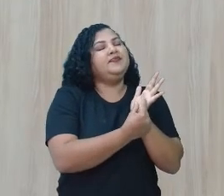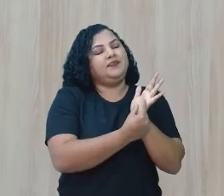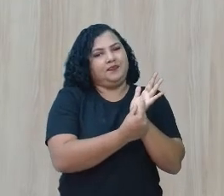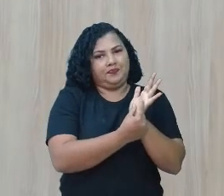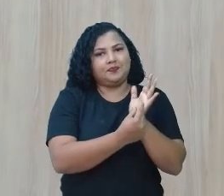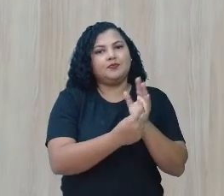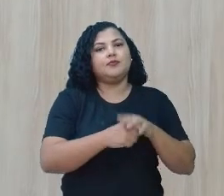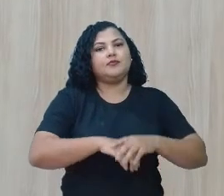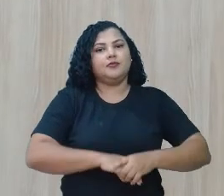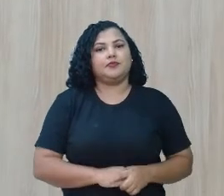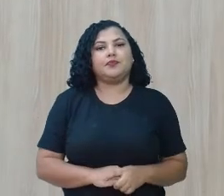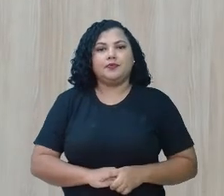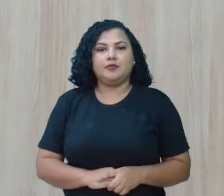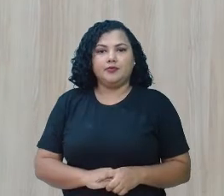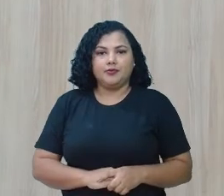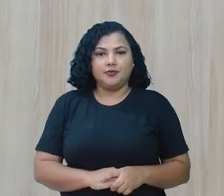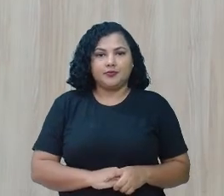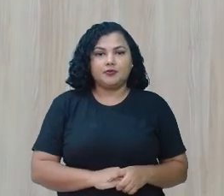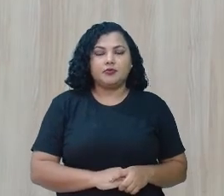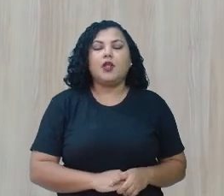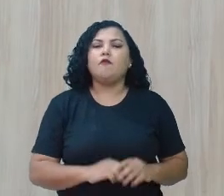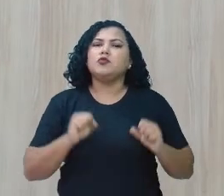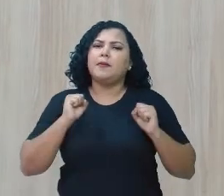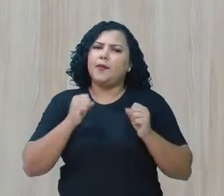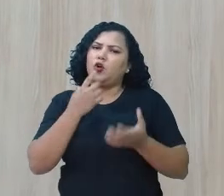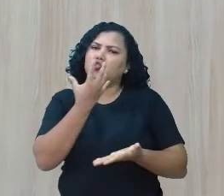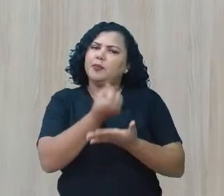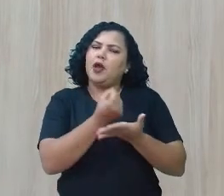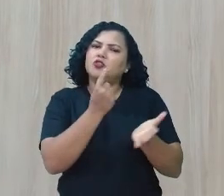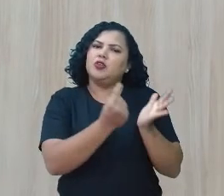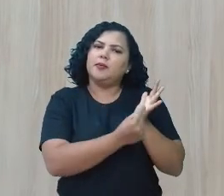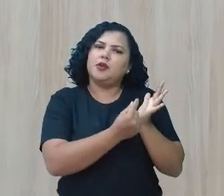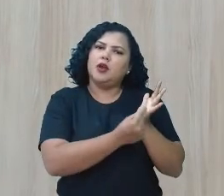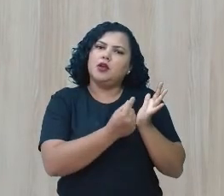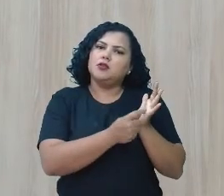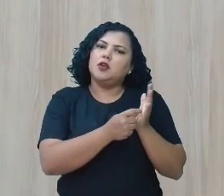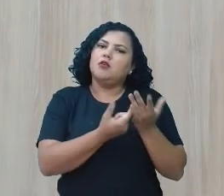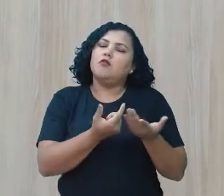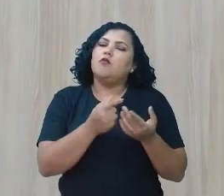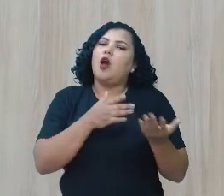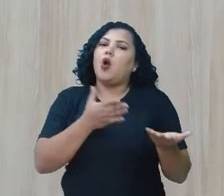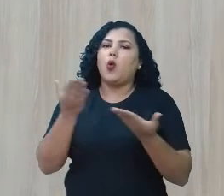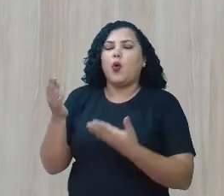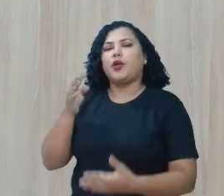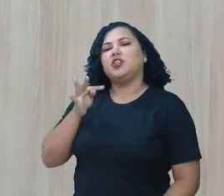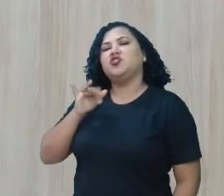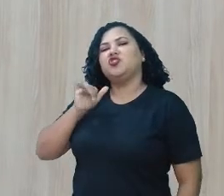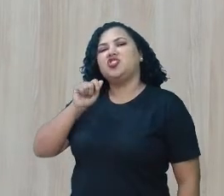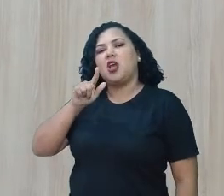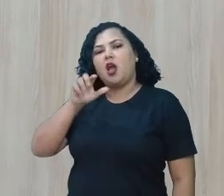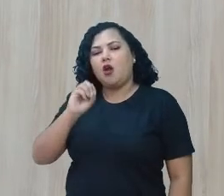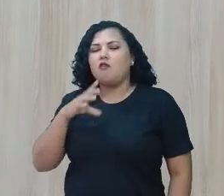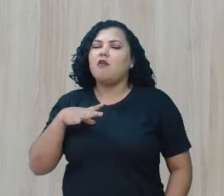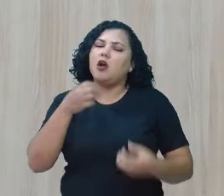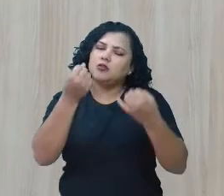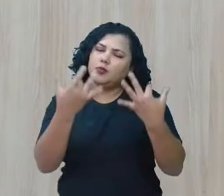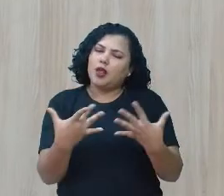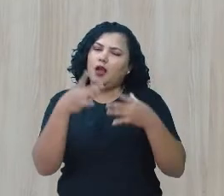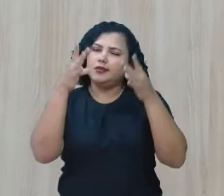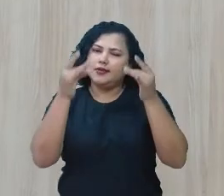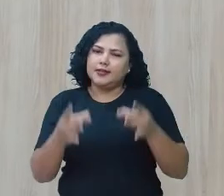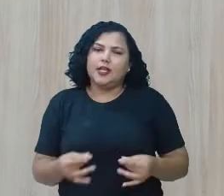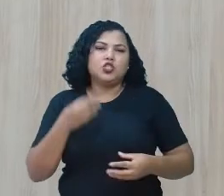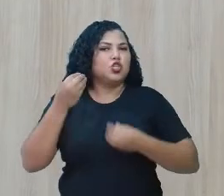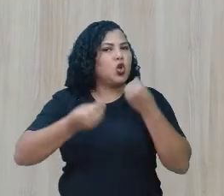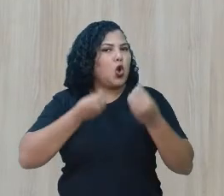seu celular você pode estar baixando aí o aplicativo. Vou passar a palavra para Tiago, ele vai dar todos os detalhes, tá